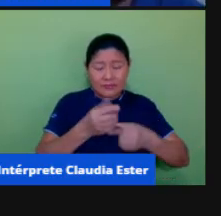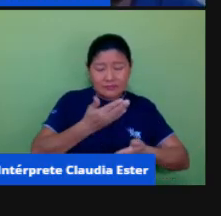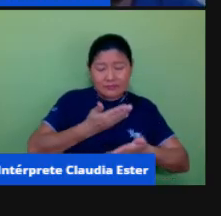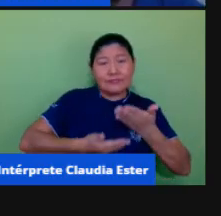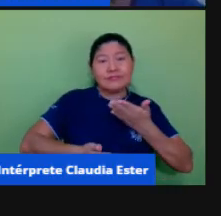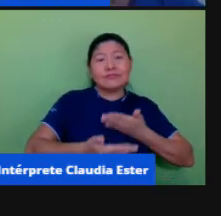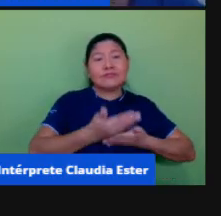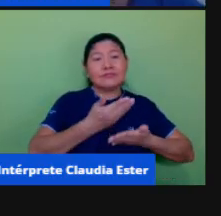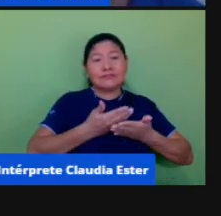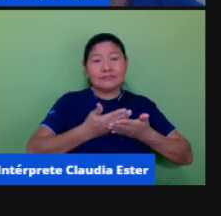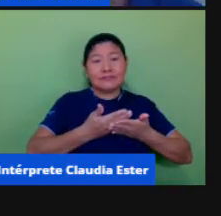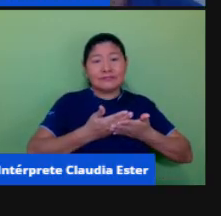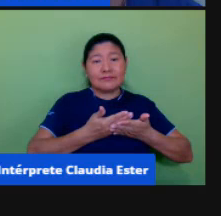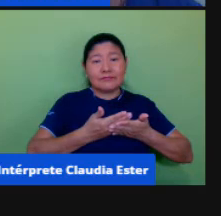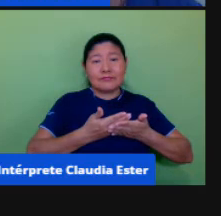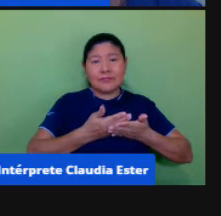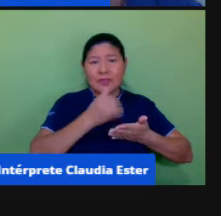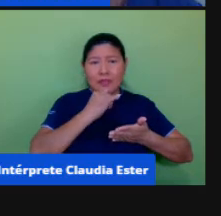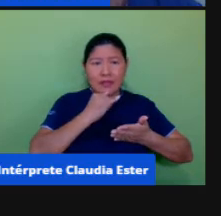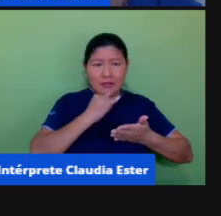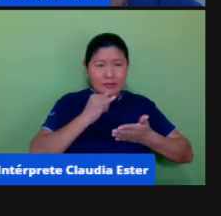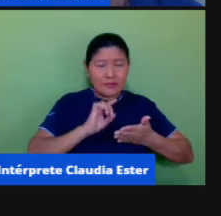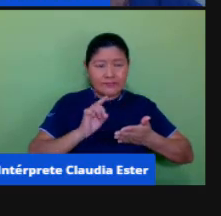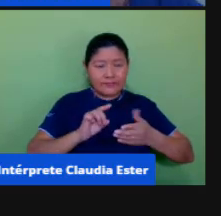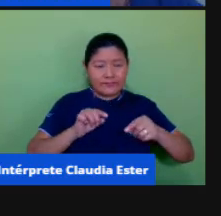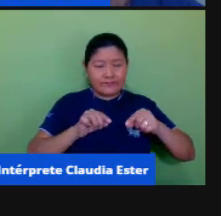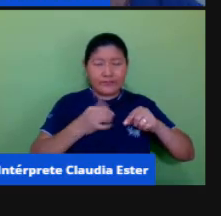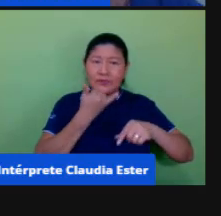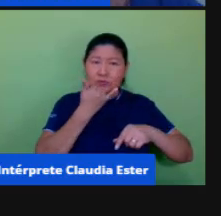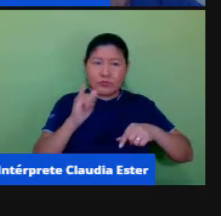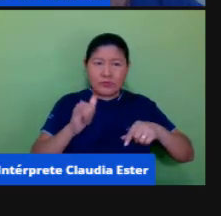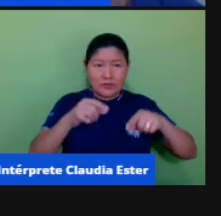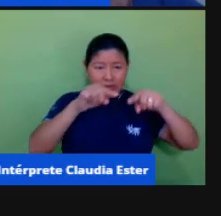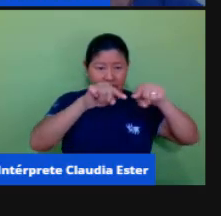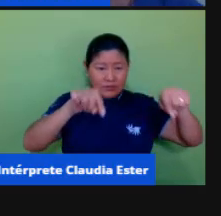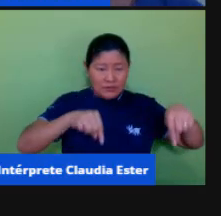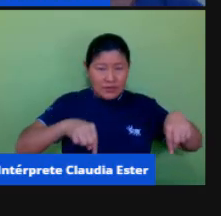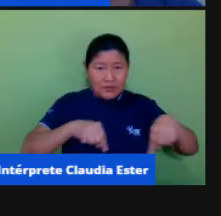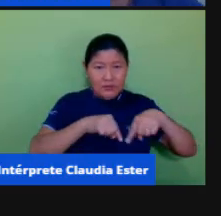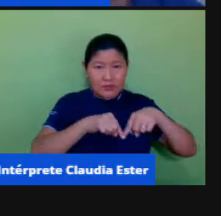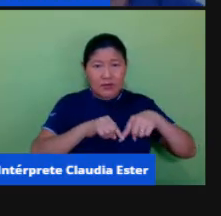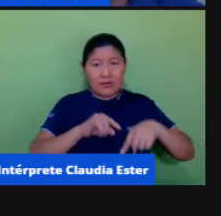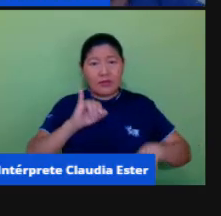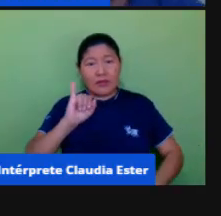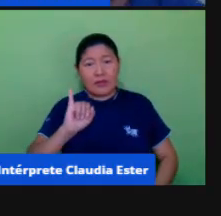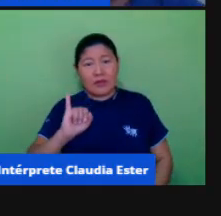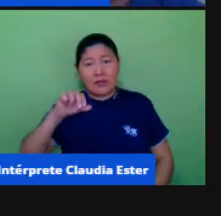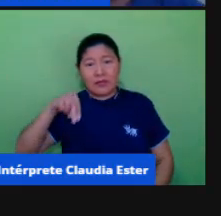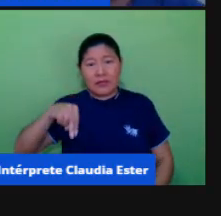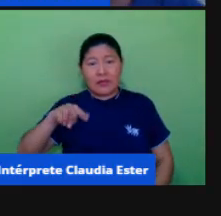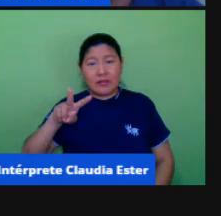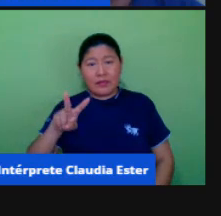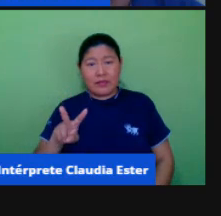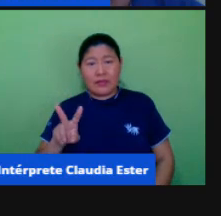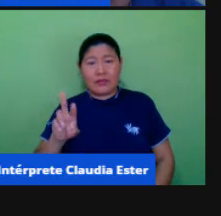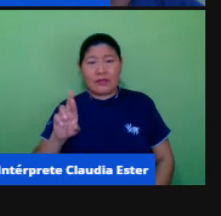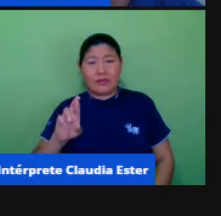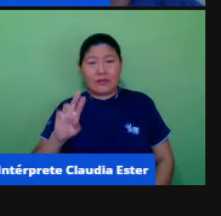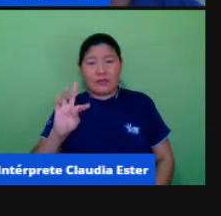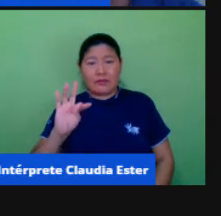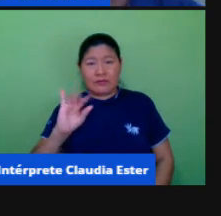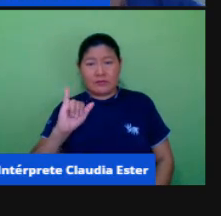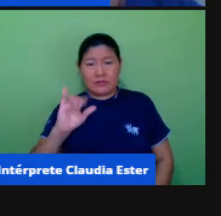de aula invertida. Por que sala de aula invertida? O princípio dela, depois o professor Tiago vai aprofundar, é que o